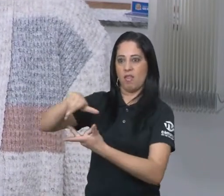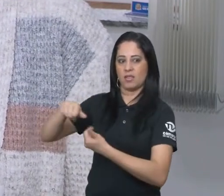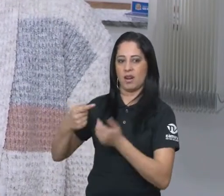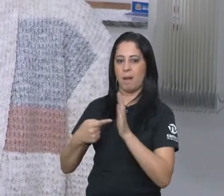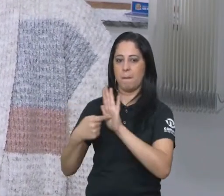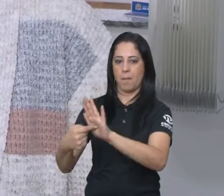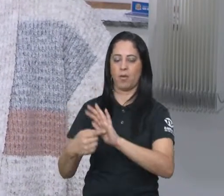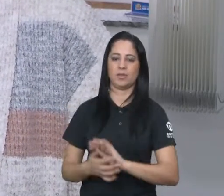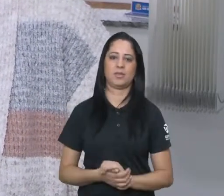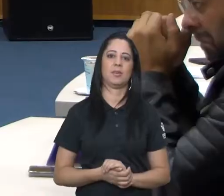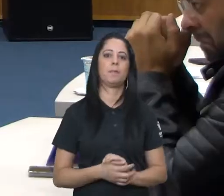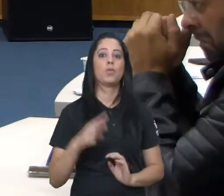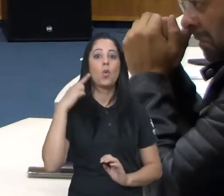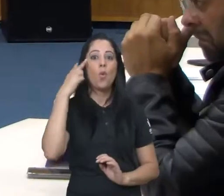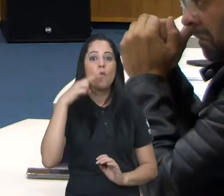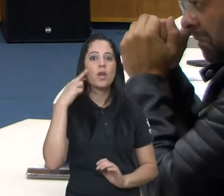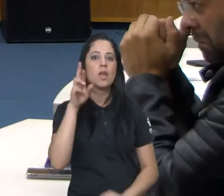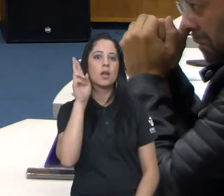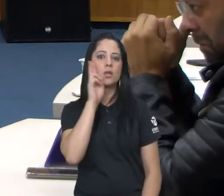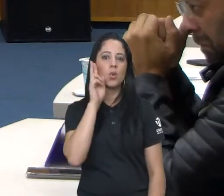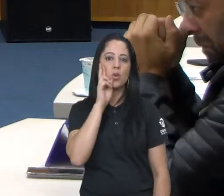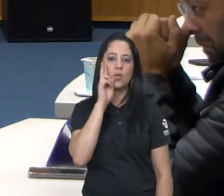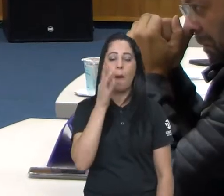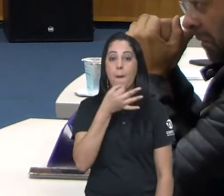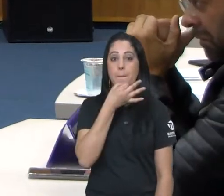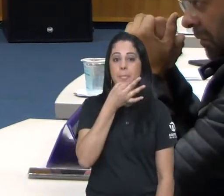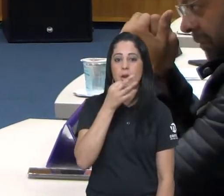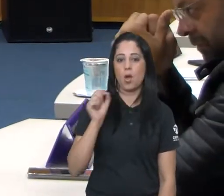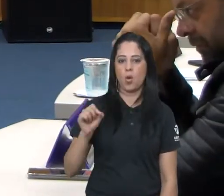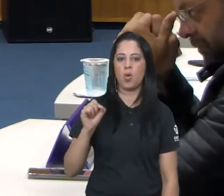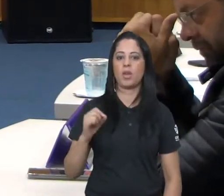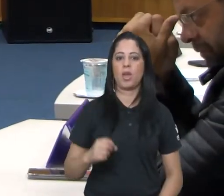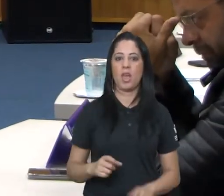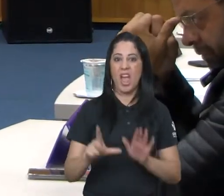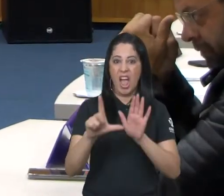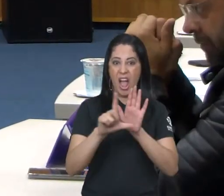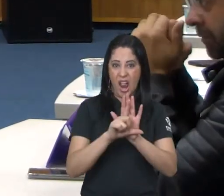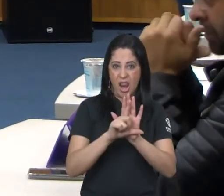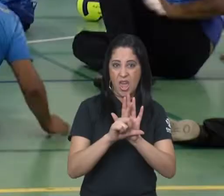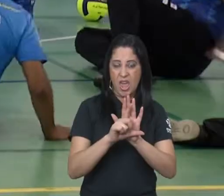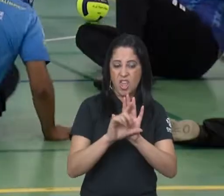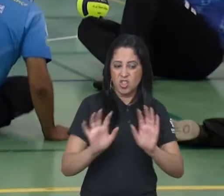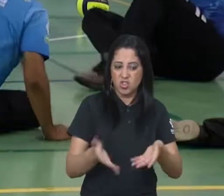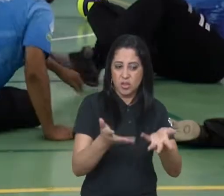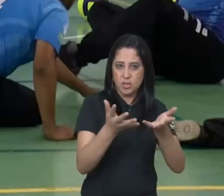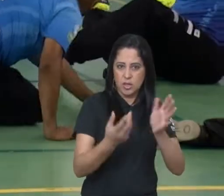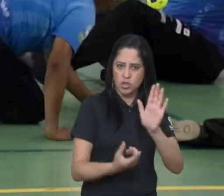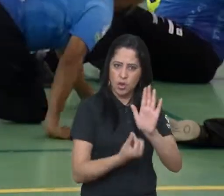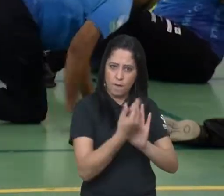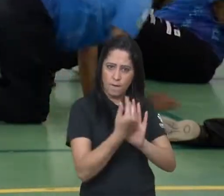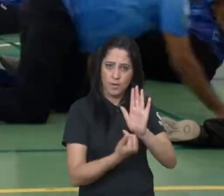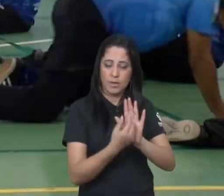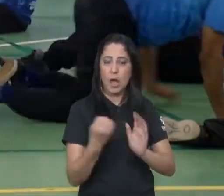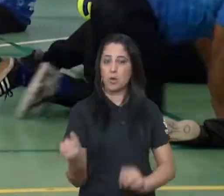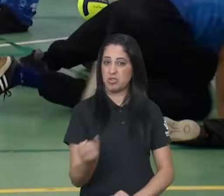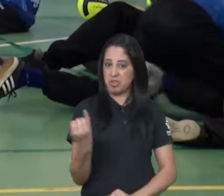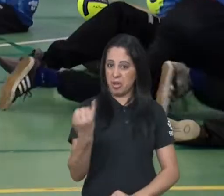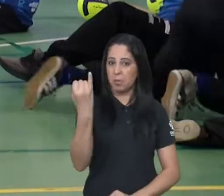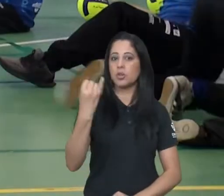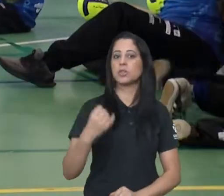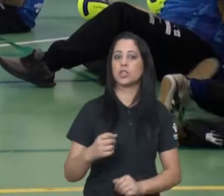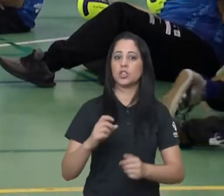visibilidade internacional. Para o vereador Renato Santiago, a Lei de Incentivo Fiscal é uma importante ferramenta